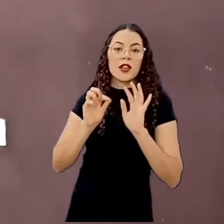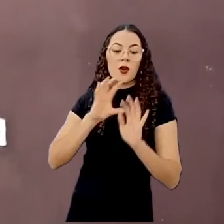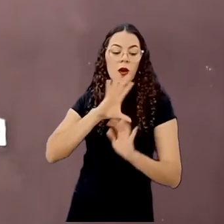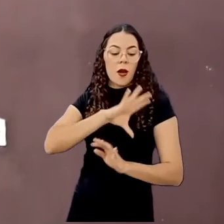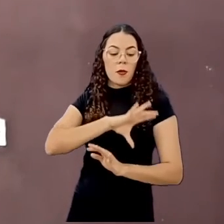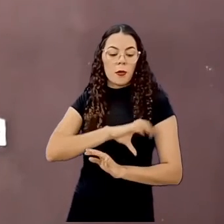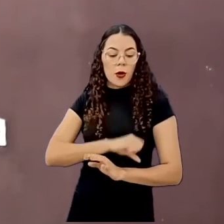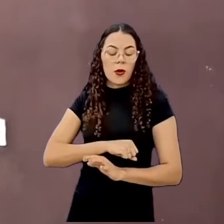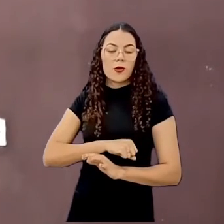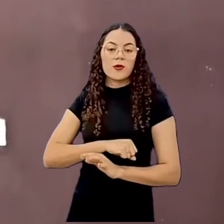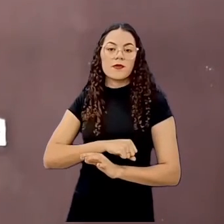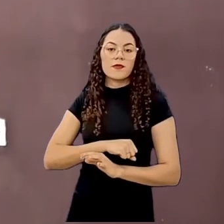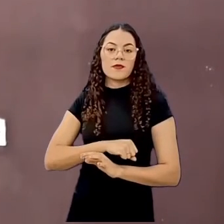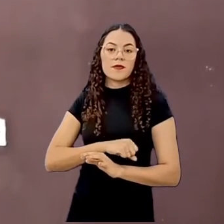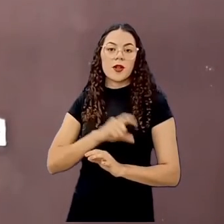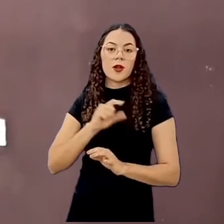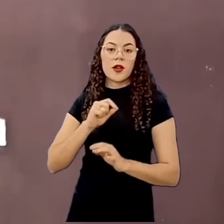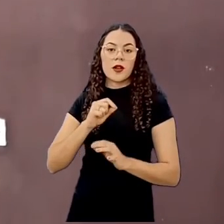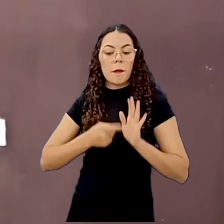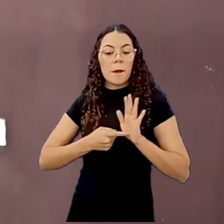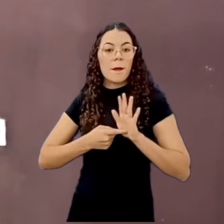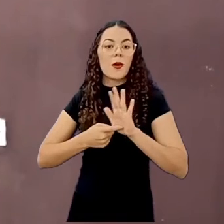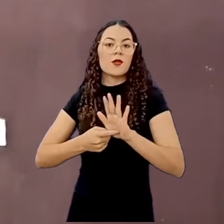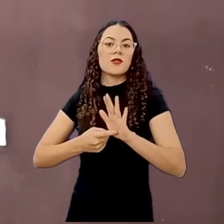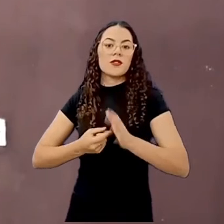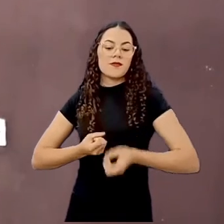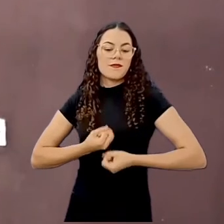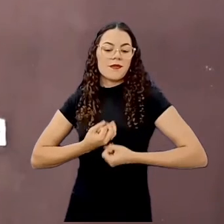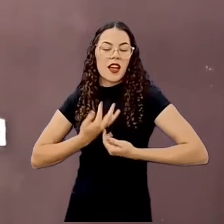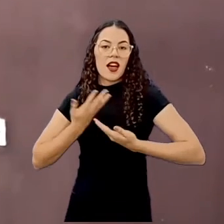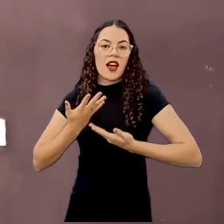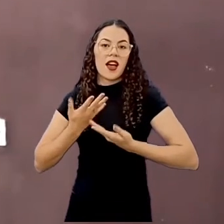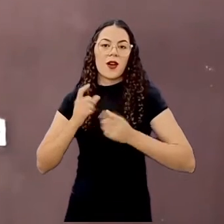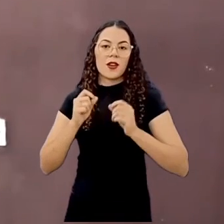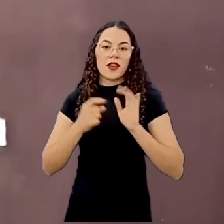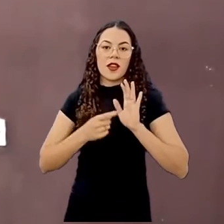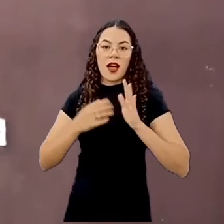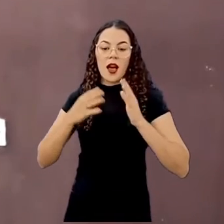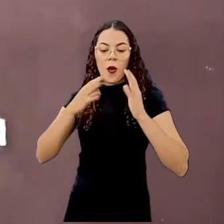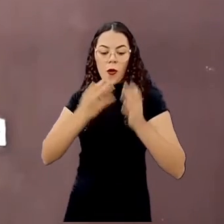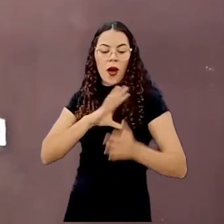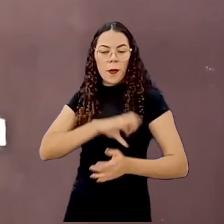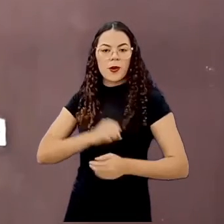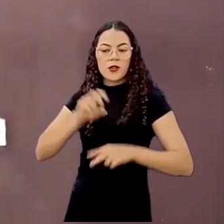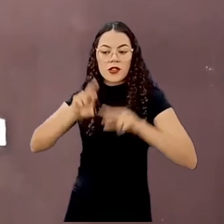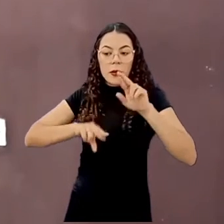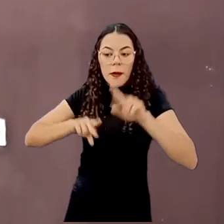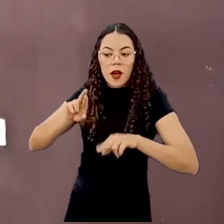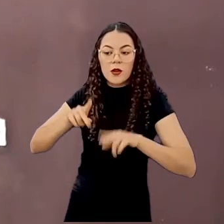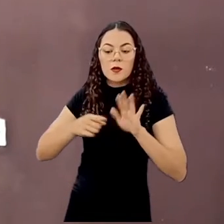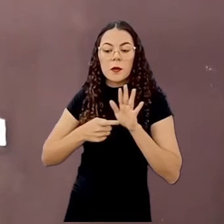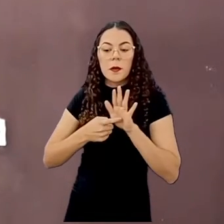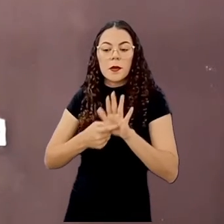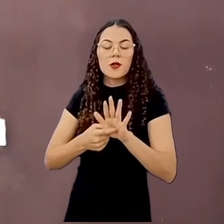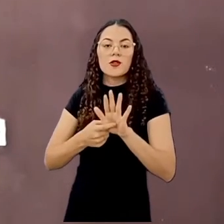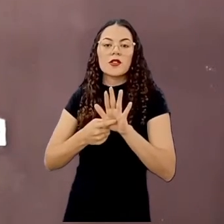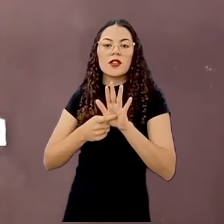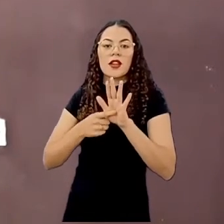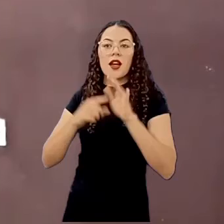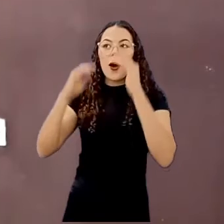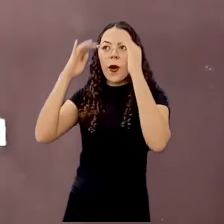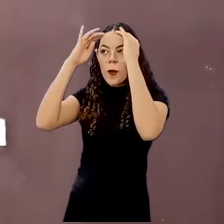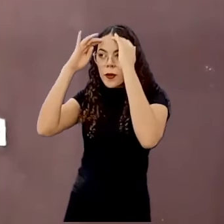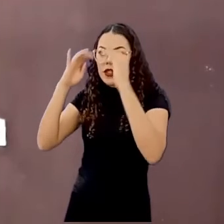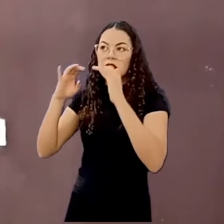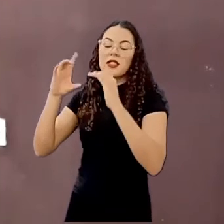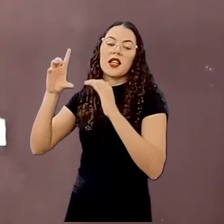amor, ele é a expressão da obediência. O amor pelos irmãos é a expressão que você tem da obediência a